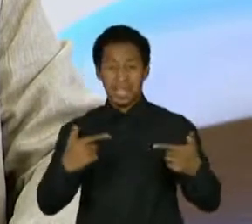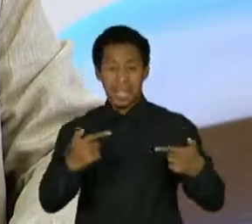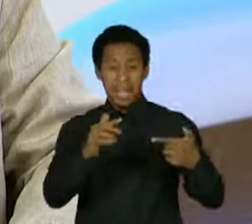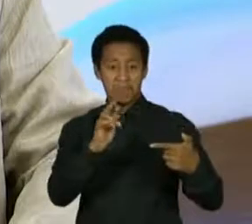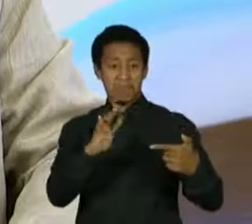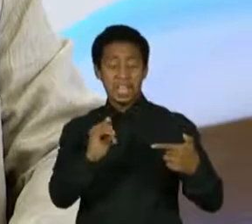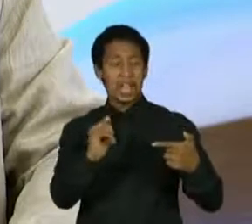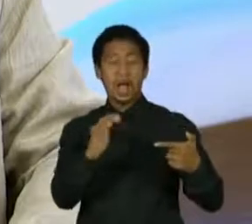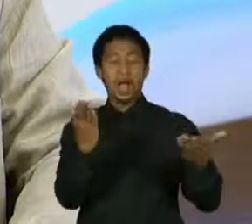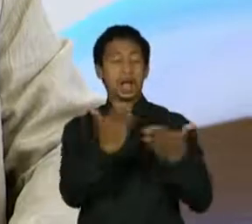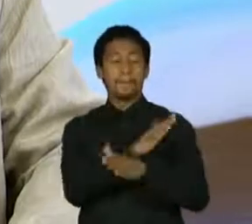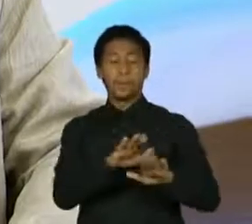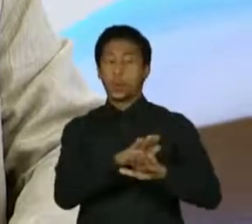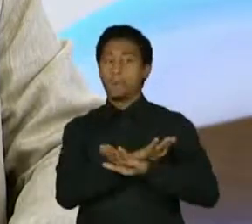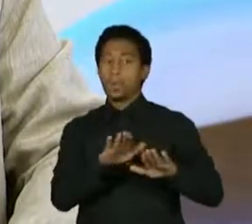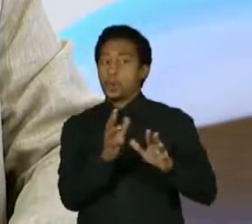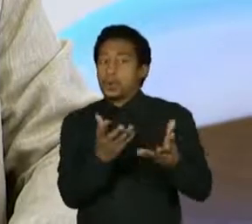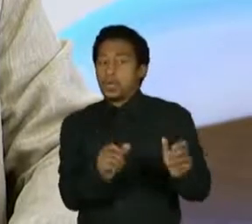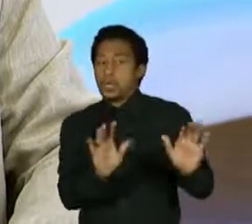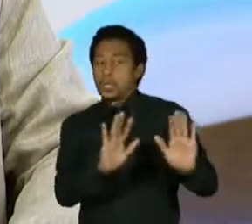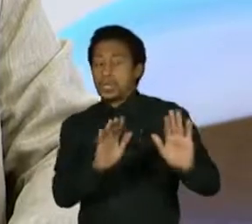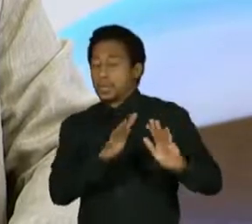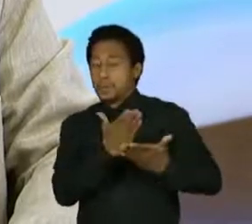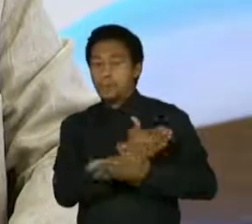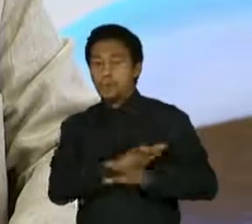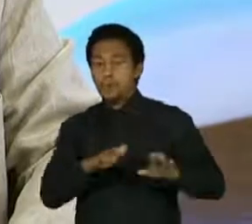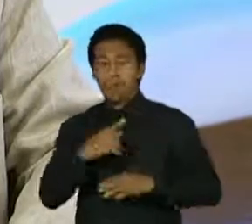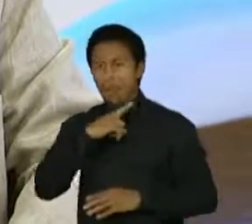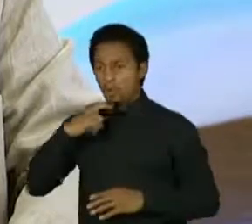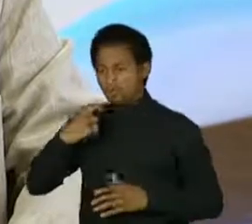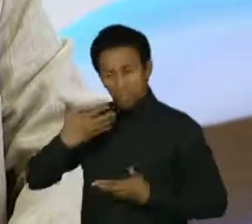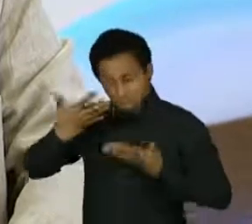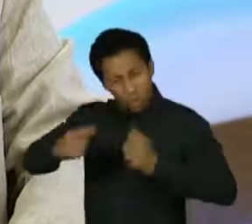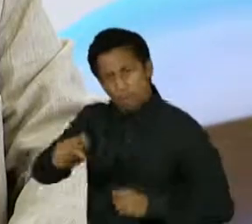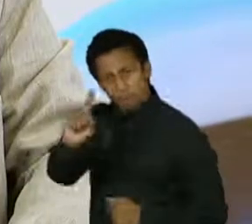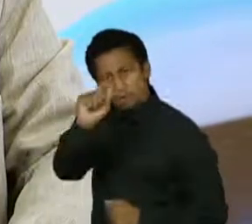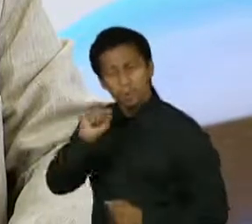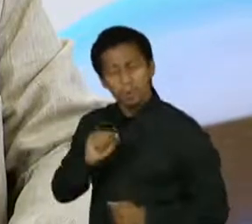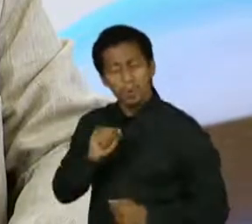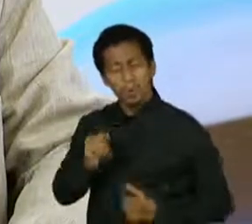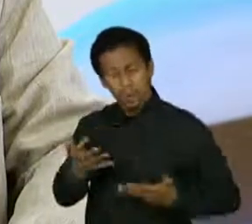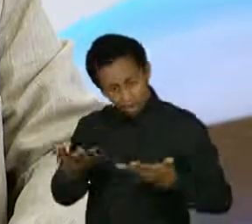desfavorável a Rússia que ela foi contrária aos interesses Russos Russos e talvez a